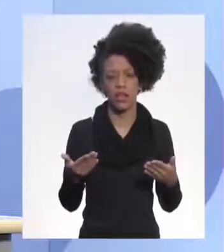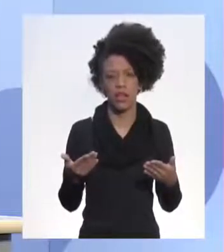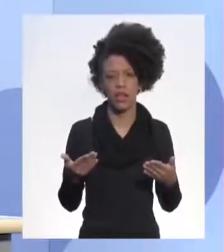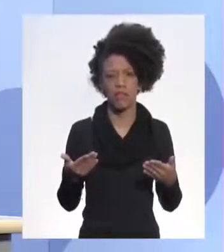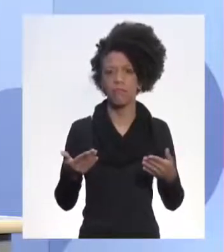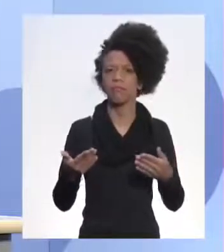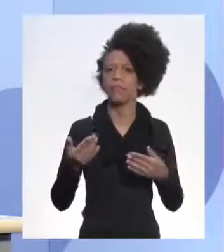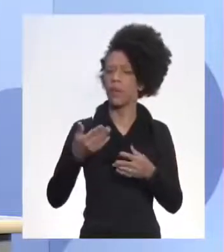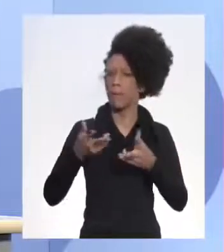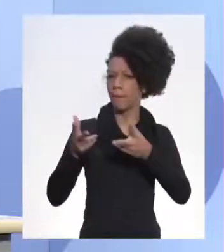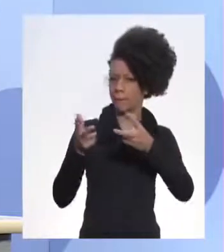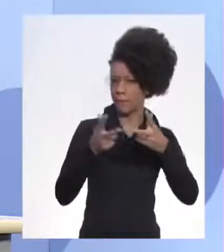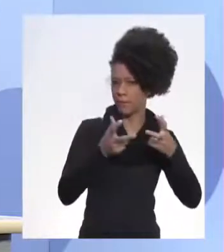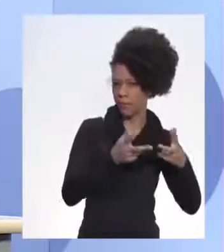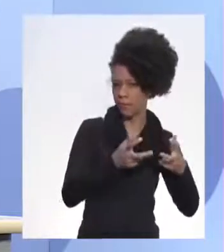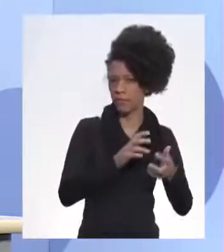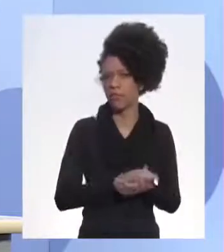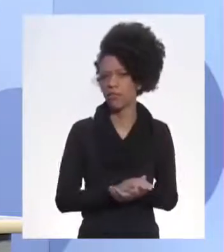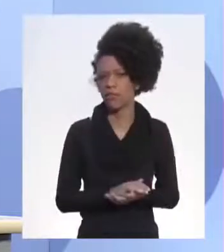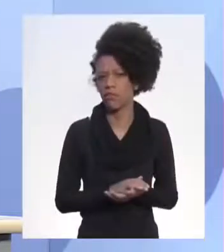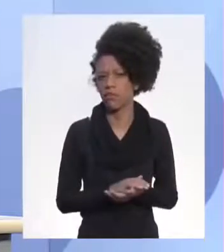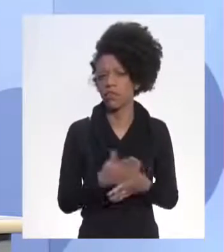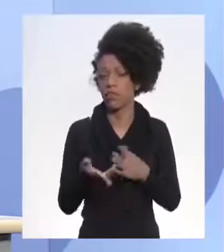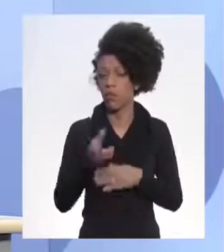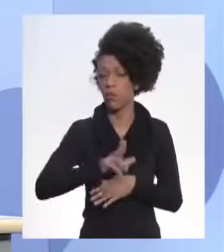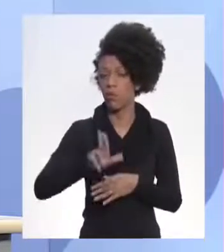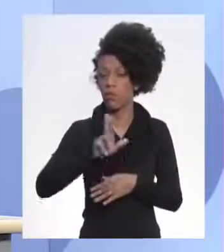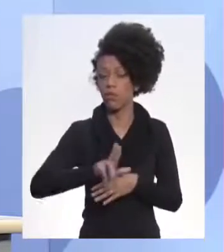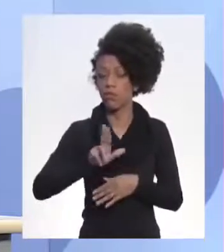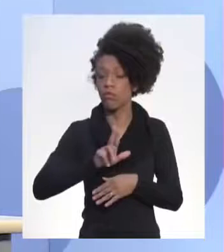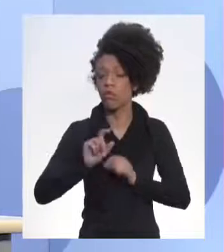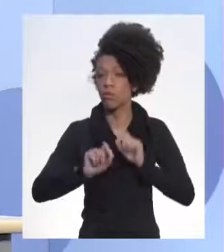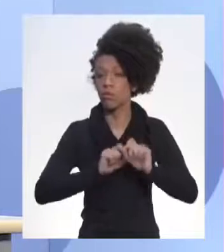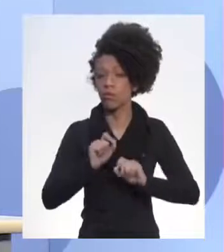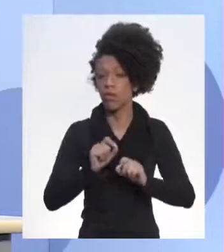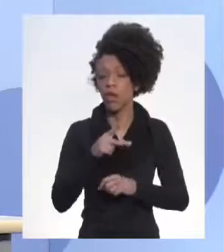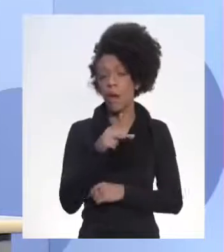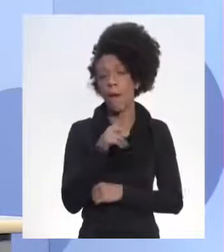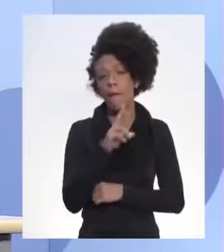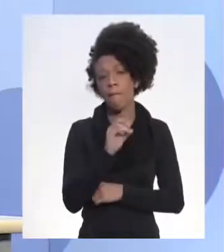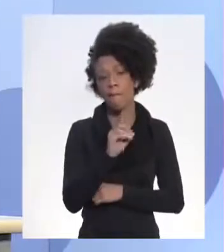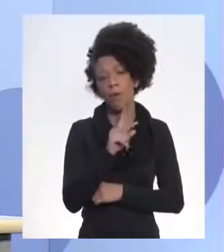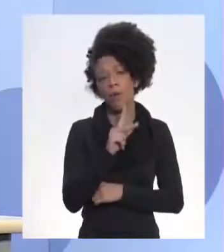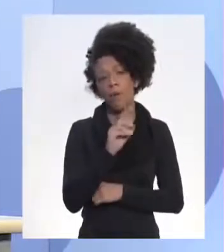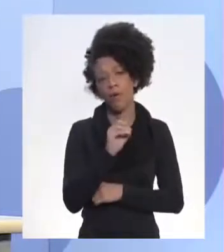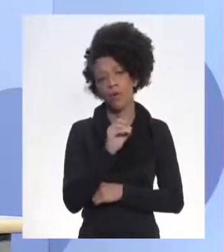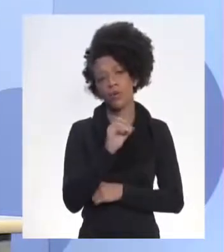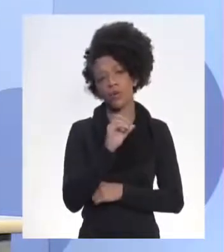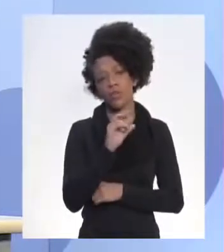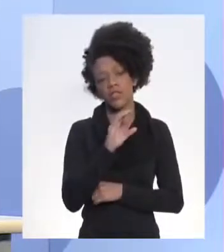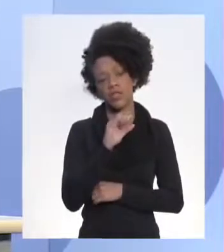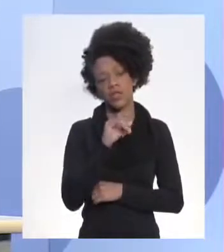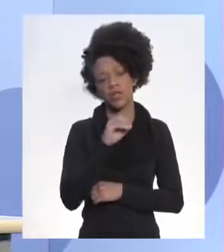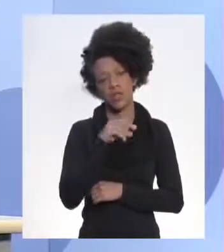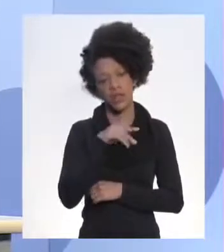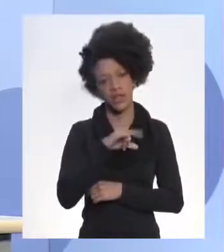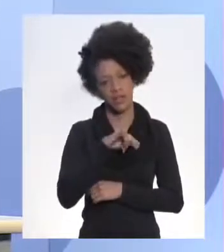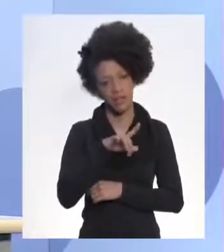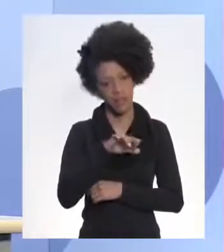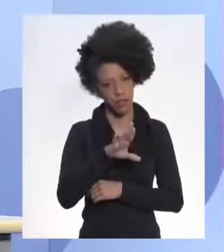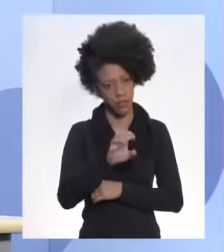né? Não está percebendo que está utilizando a proporcionalidade em contextos, às vezes, até